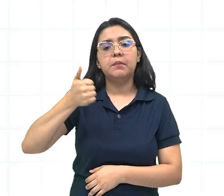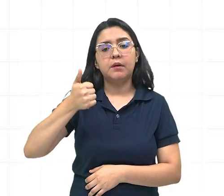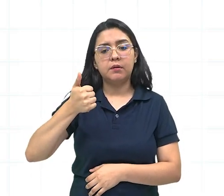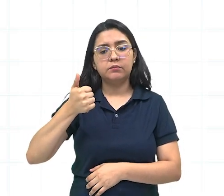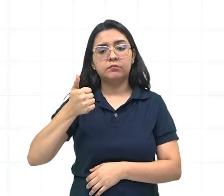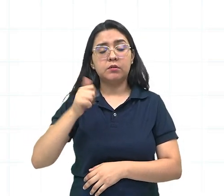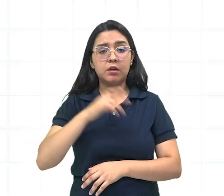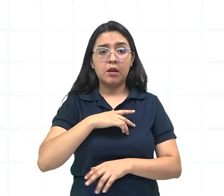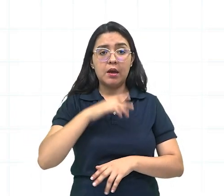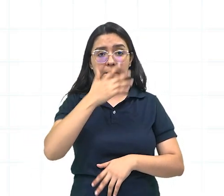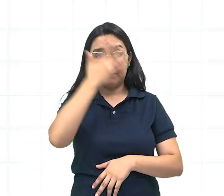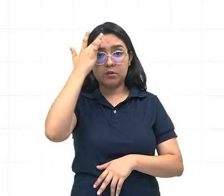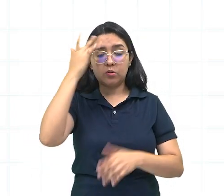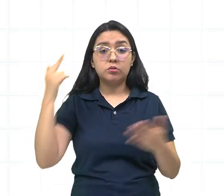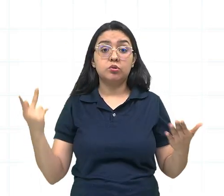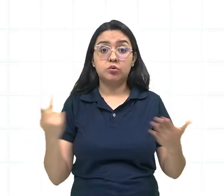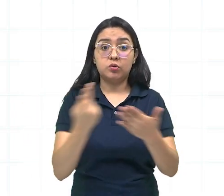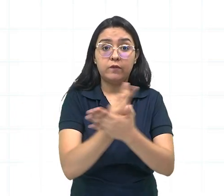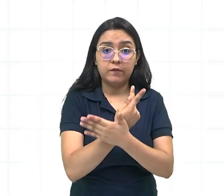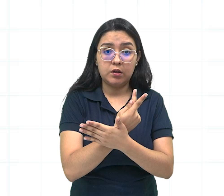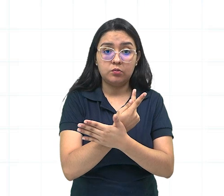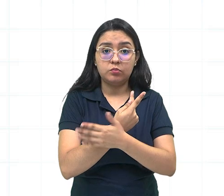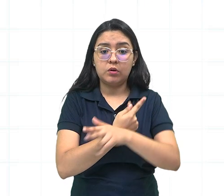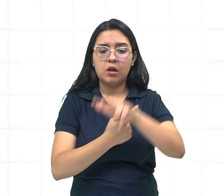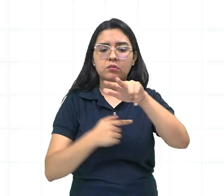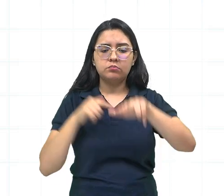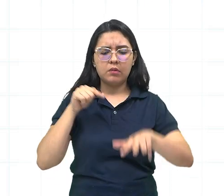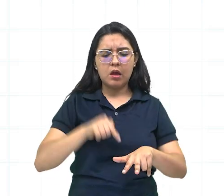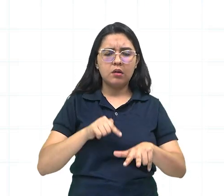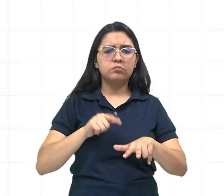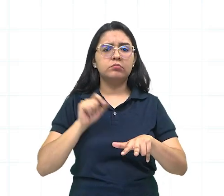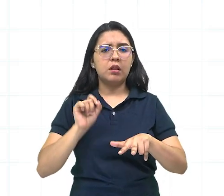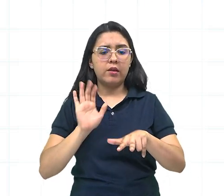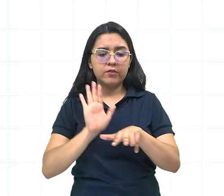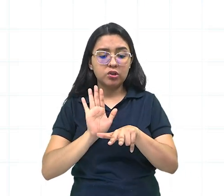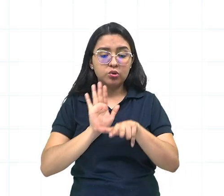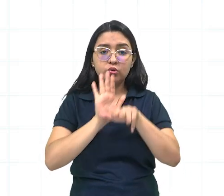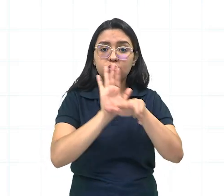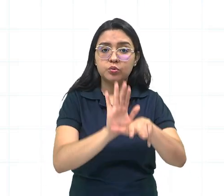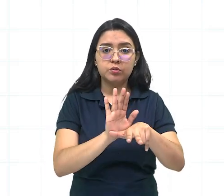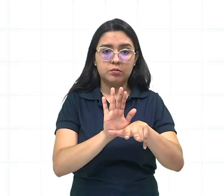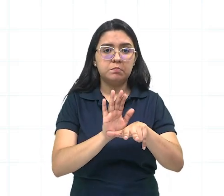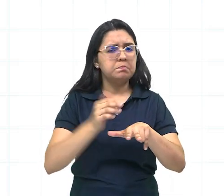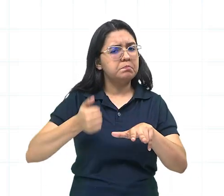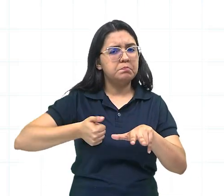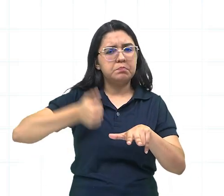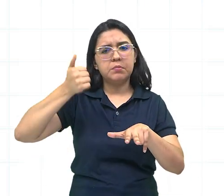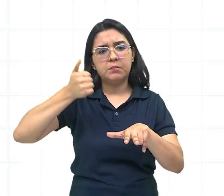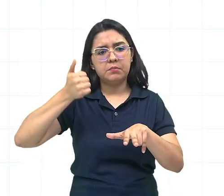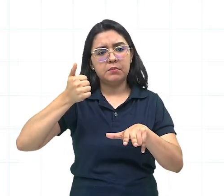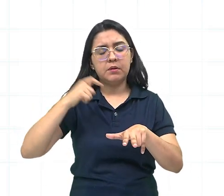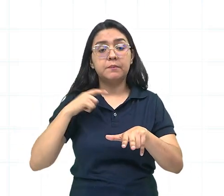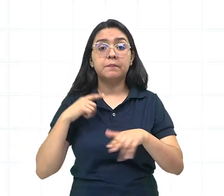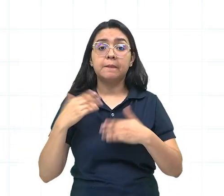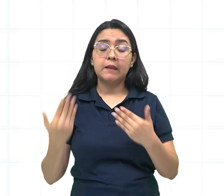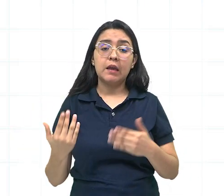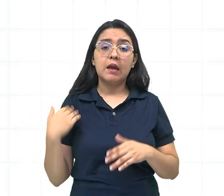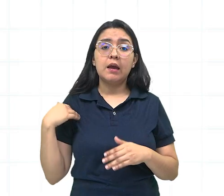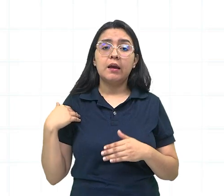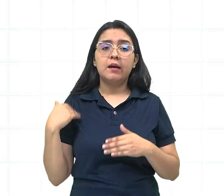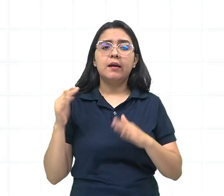uma pessoa que sofreu um acidente ou uma emergência médica, até que uma